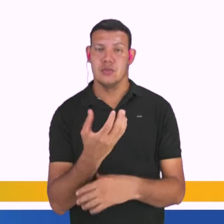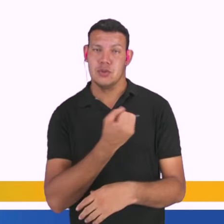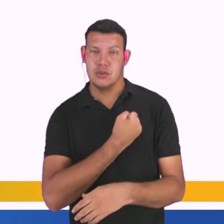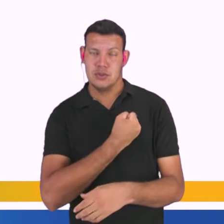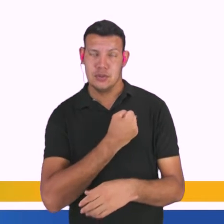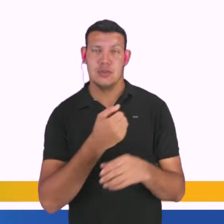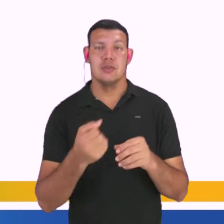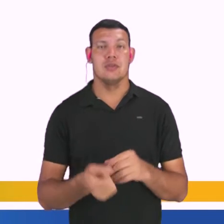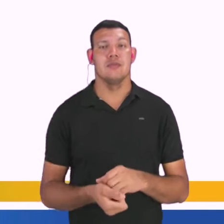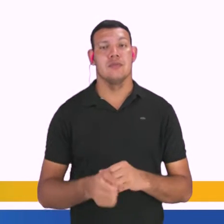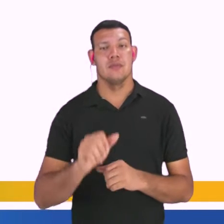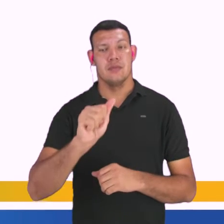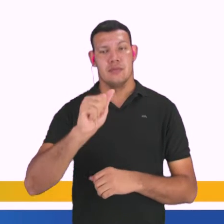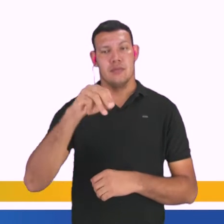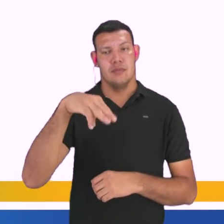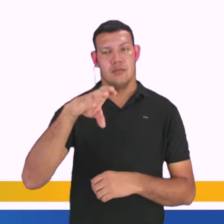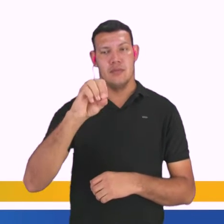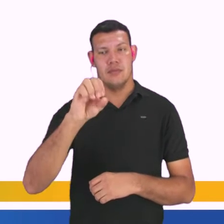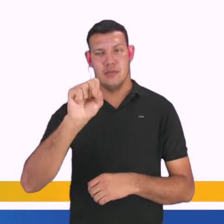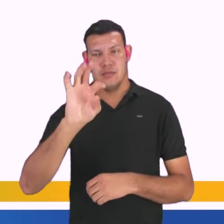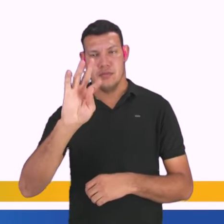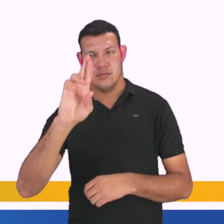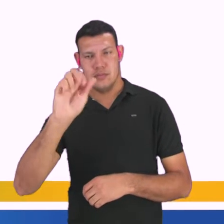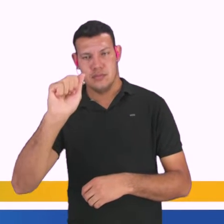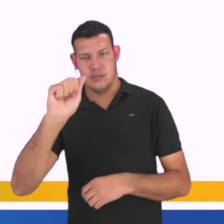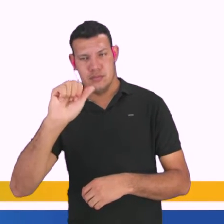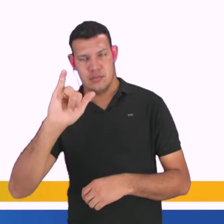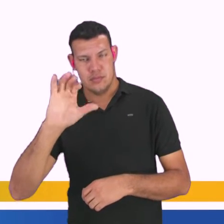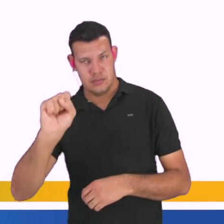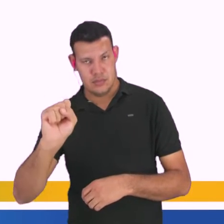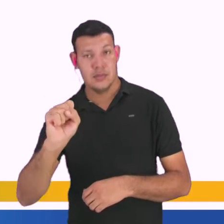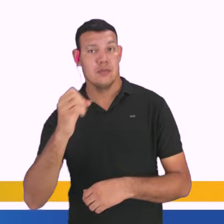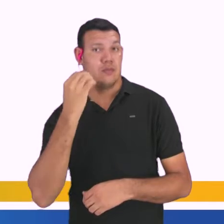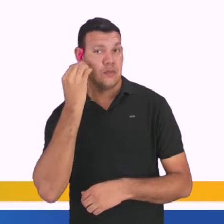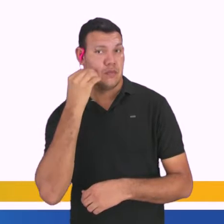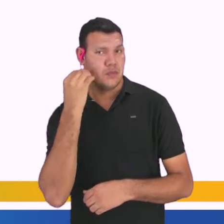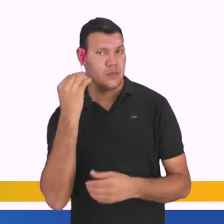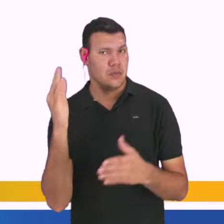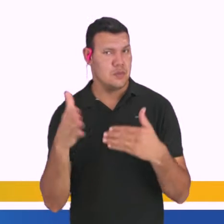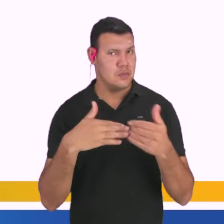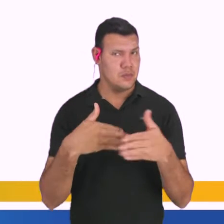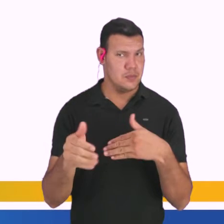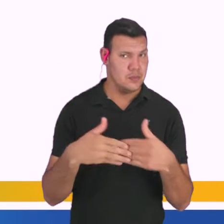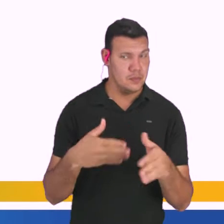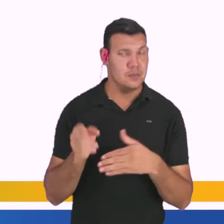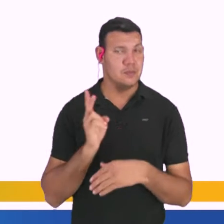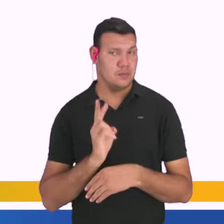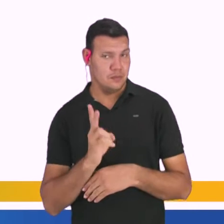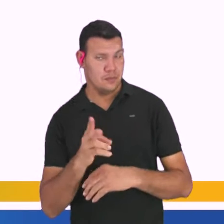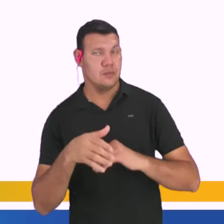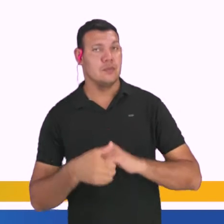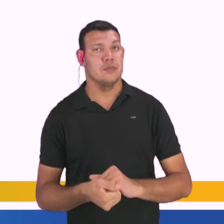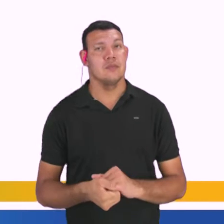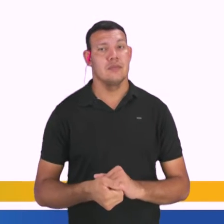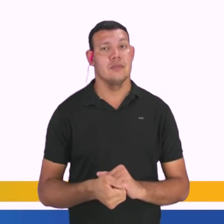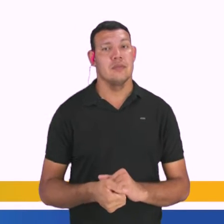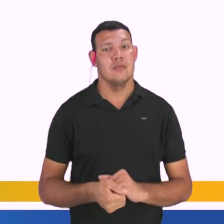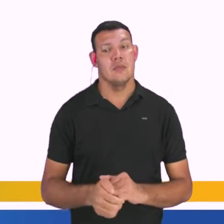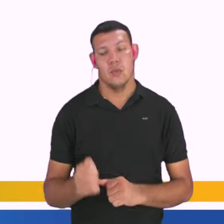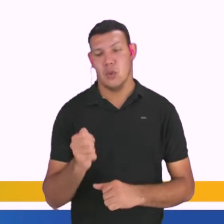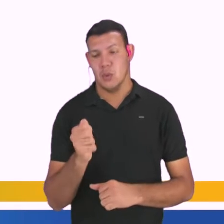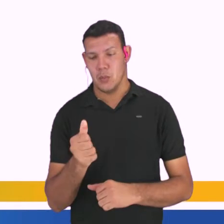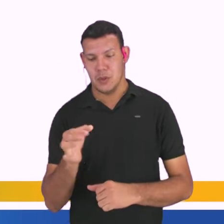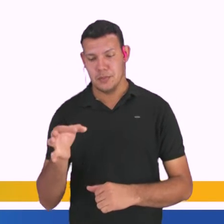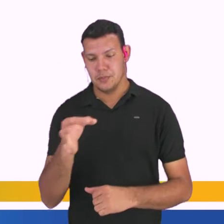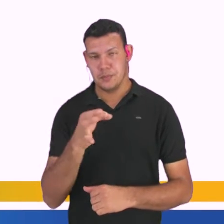amostral a mostrar as de um experimento um exemplo disso é o continuando novamente né no cara e